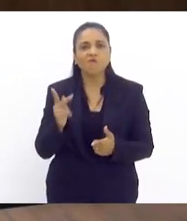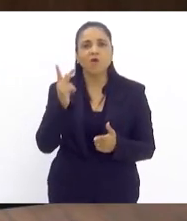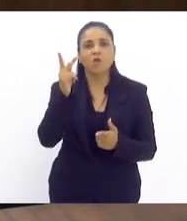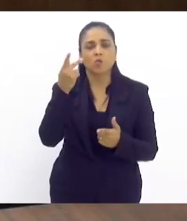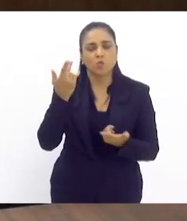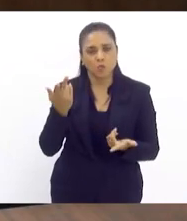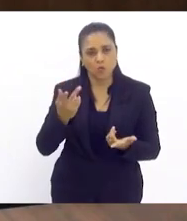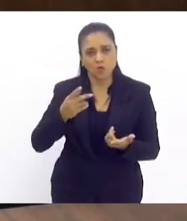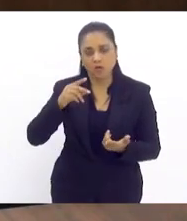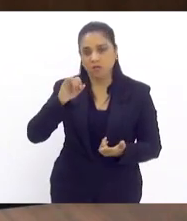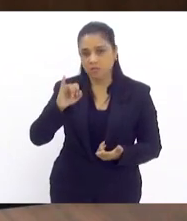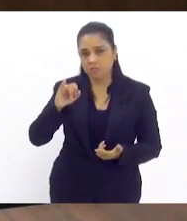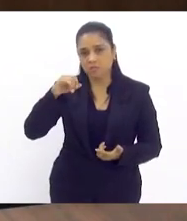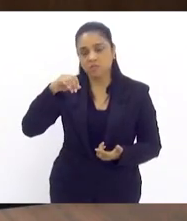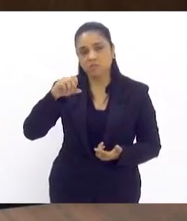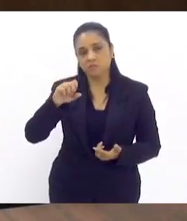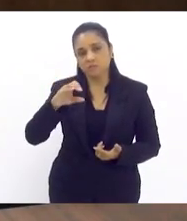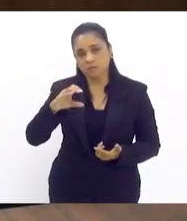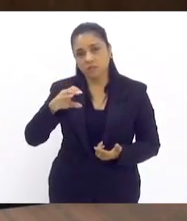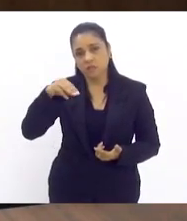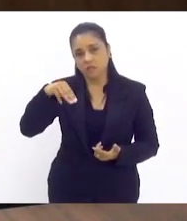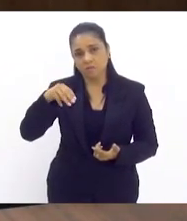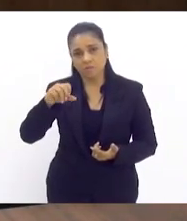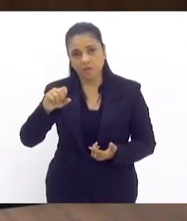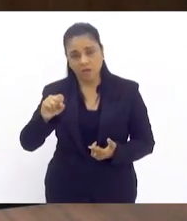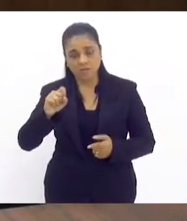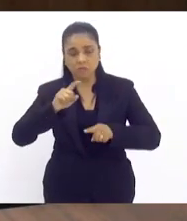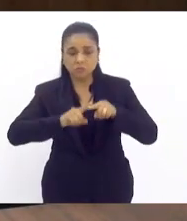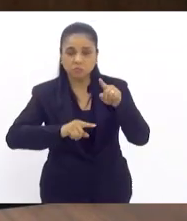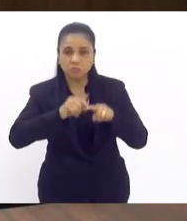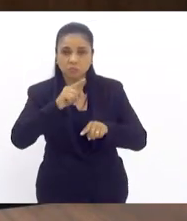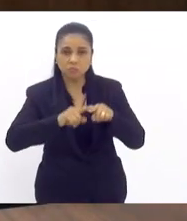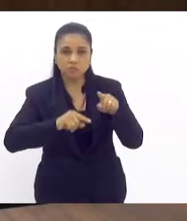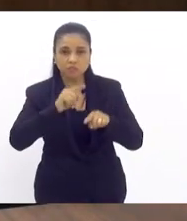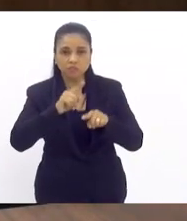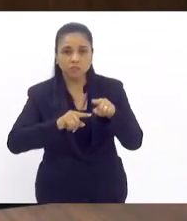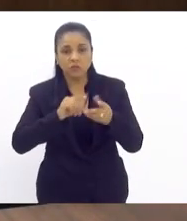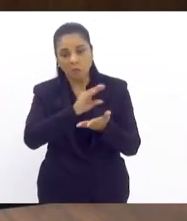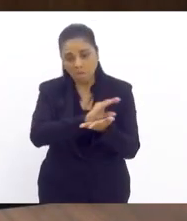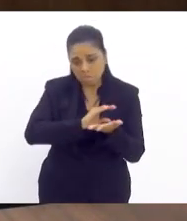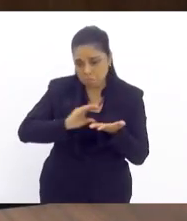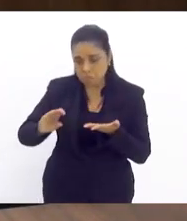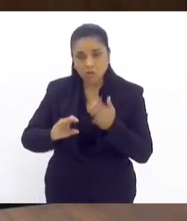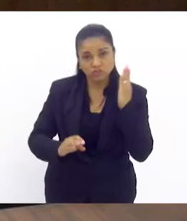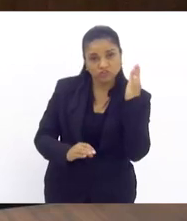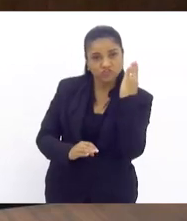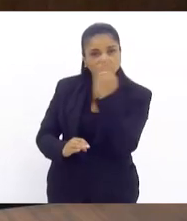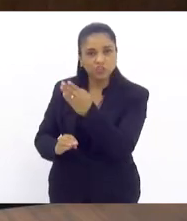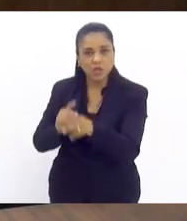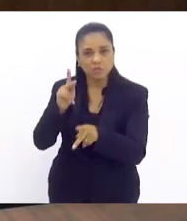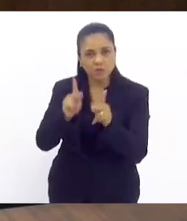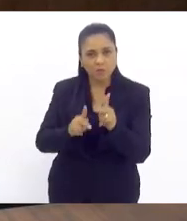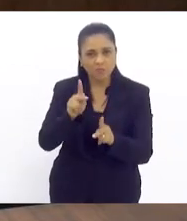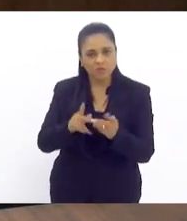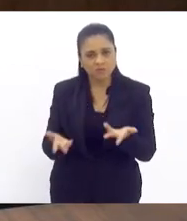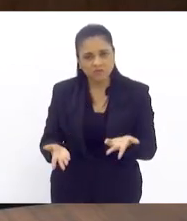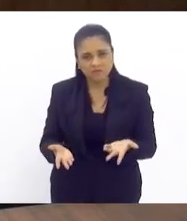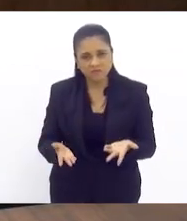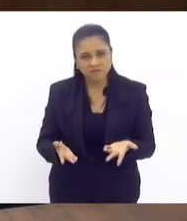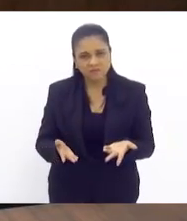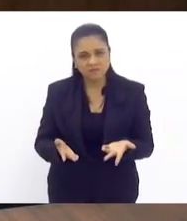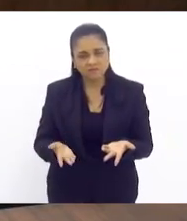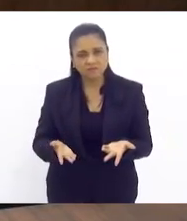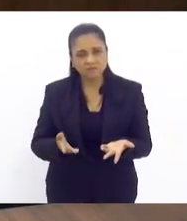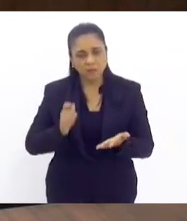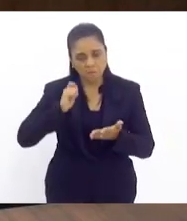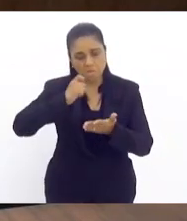um menor ICMS aí nesses produtos, tendo em vista que o repasse fica direto para a população. Mas aí,